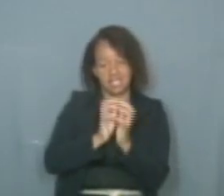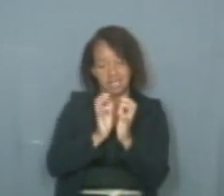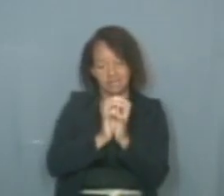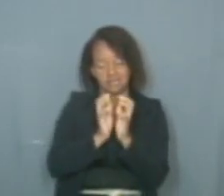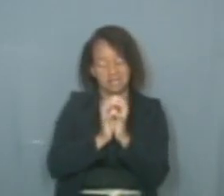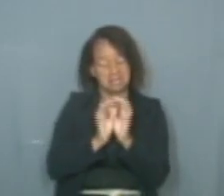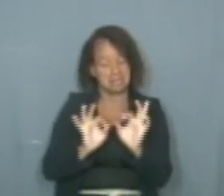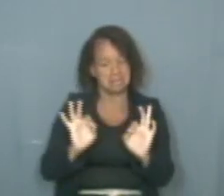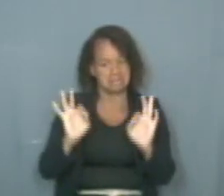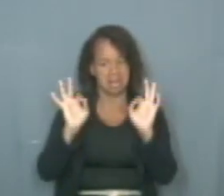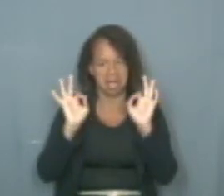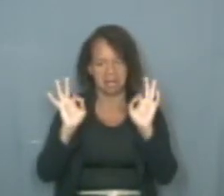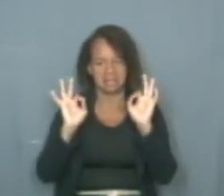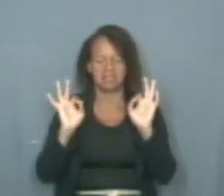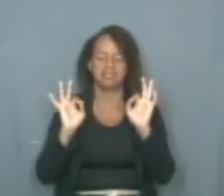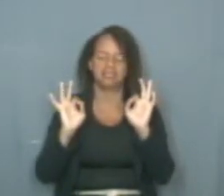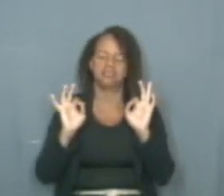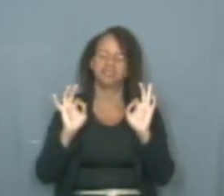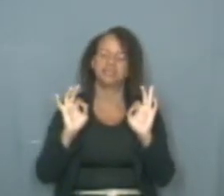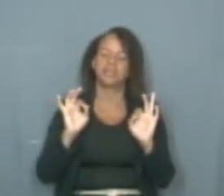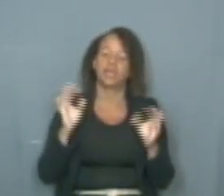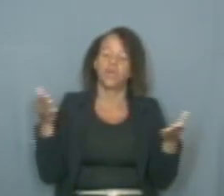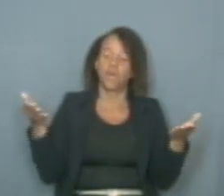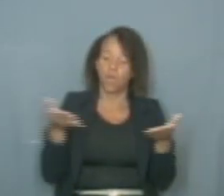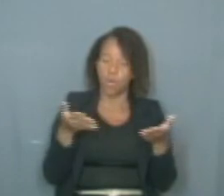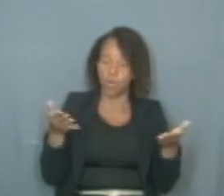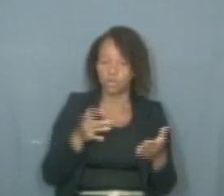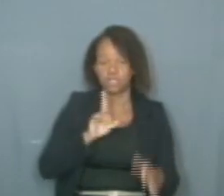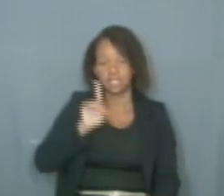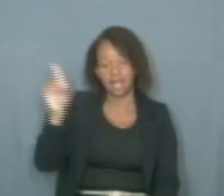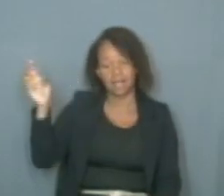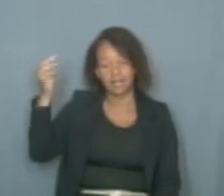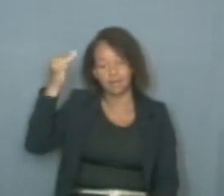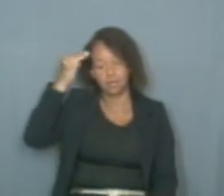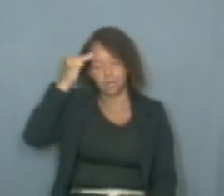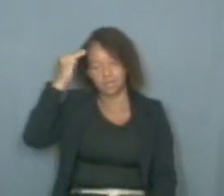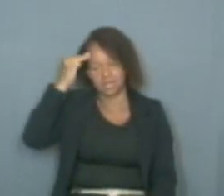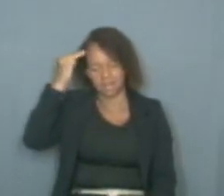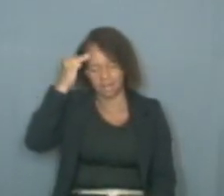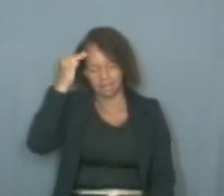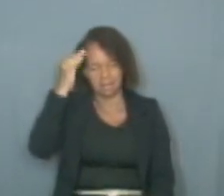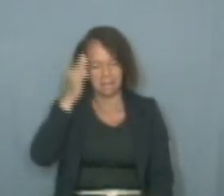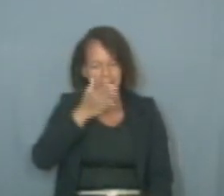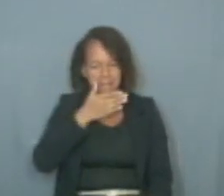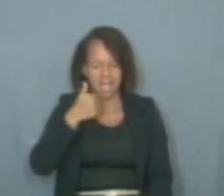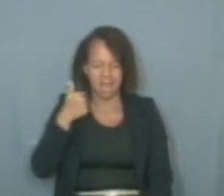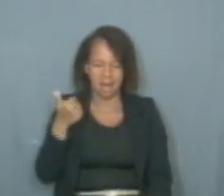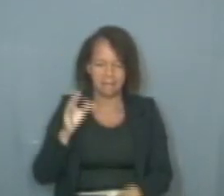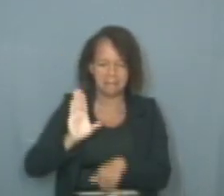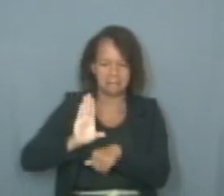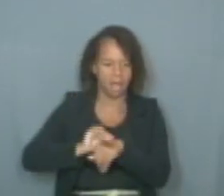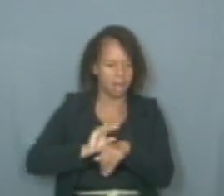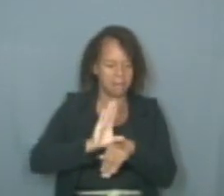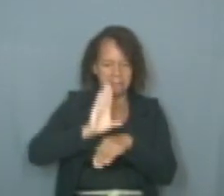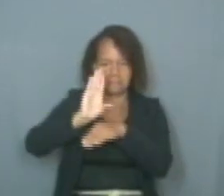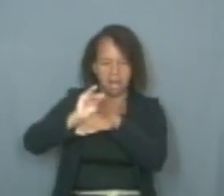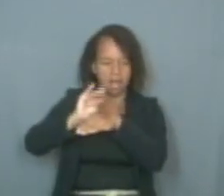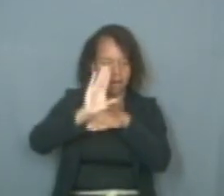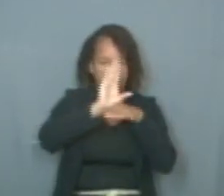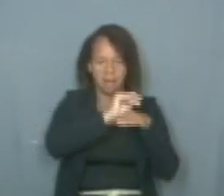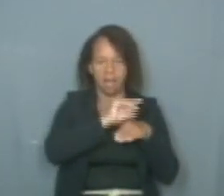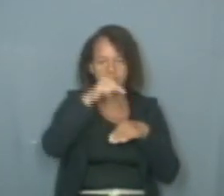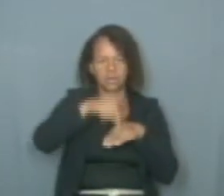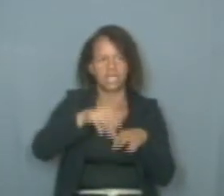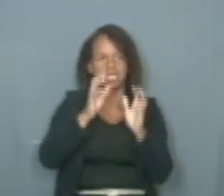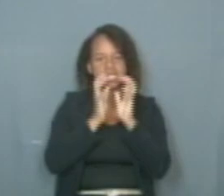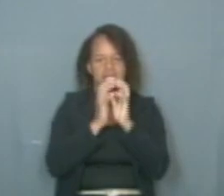excelência. Nós temos hoje, naquele museu, talvez os melhores registros fotográficos da cidade do